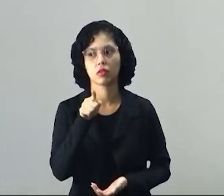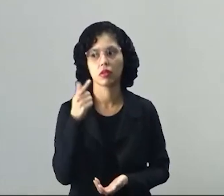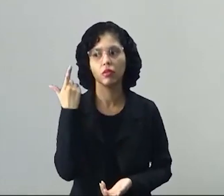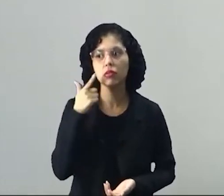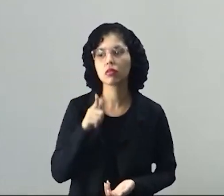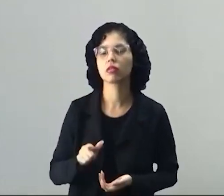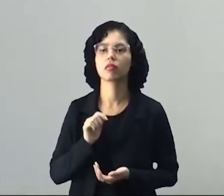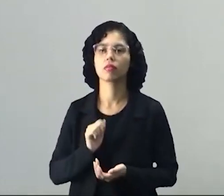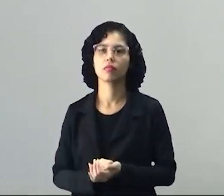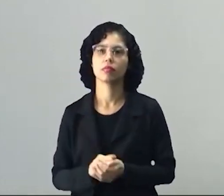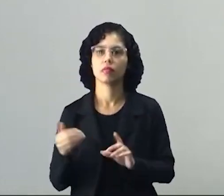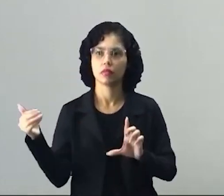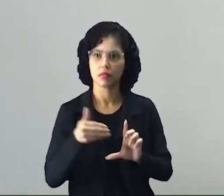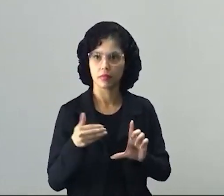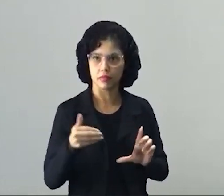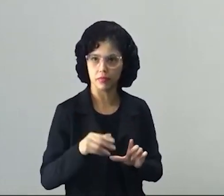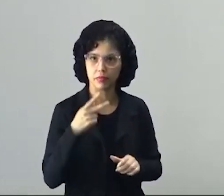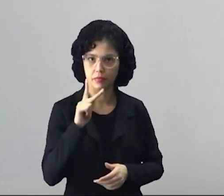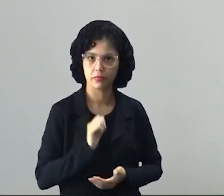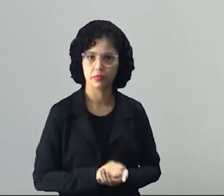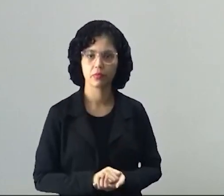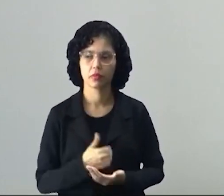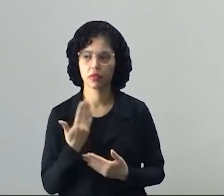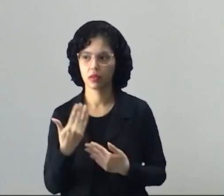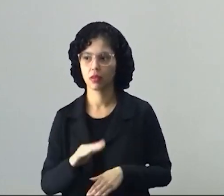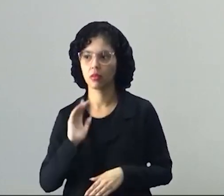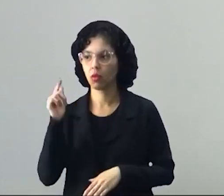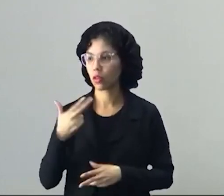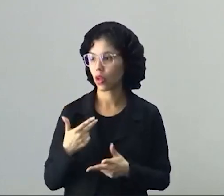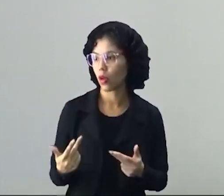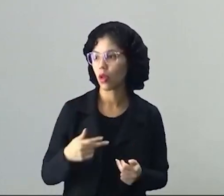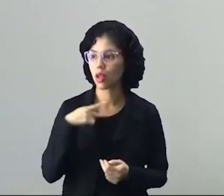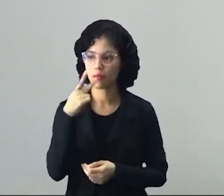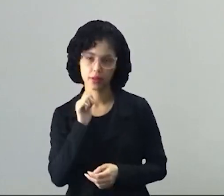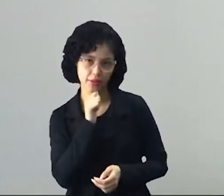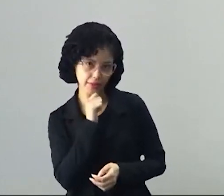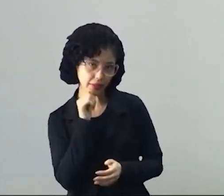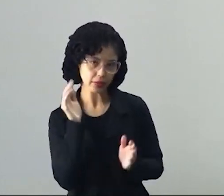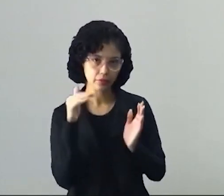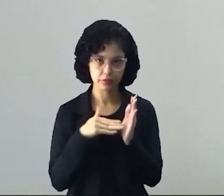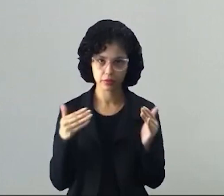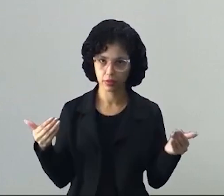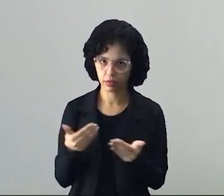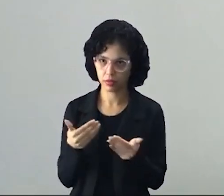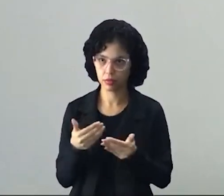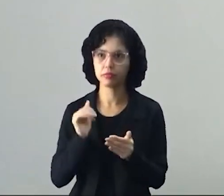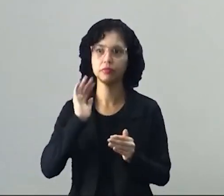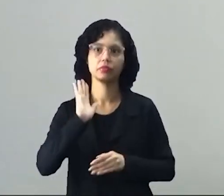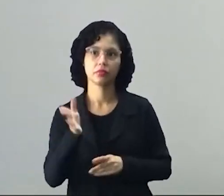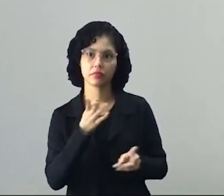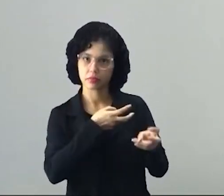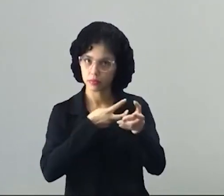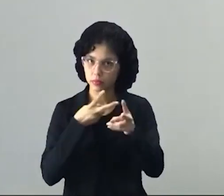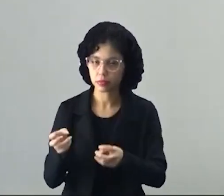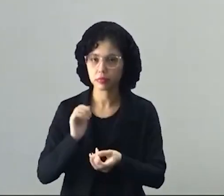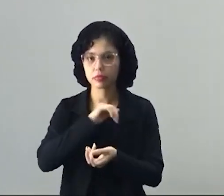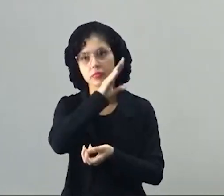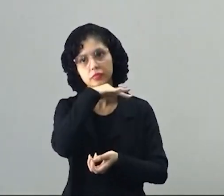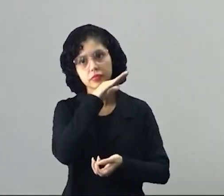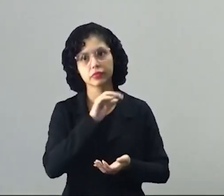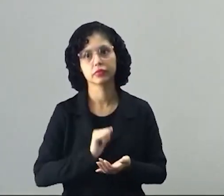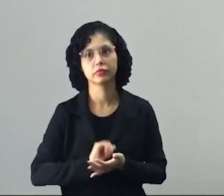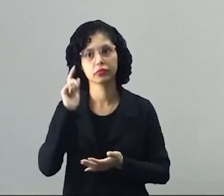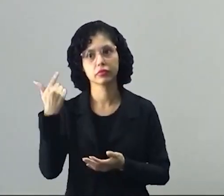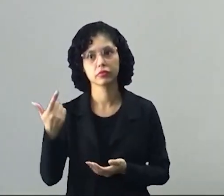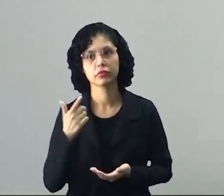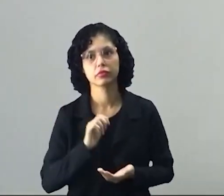você consiga acessar eles lá no momento da sua prova. Uma outra coisa também que eu não comentei até agora, que a gente já percebe mais nos animais em relação